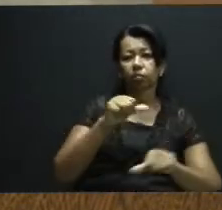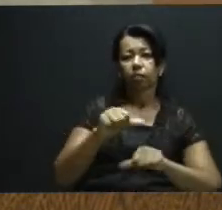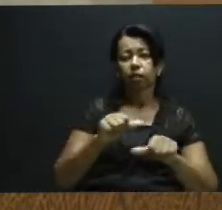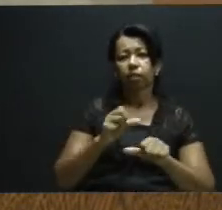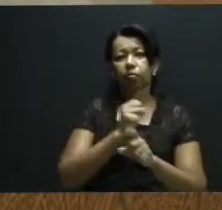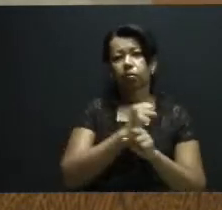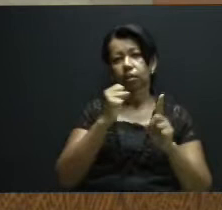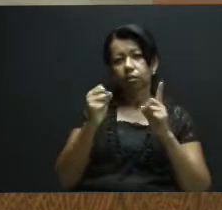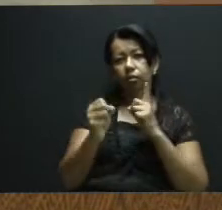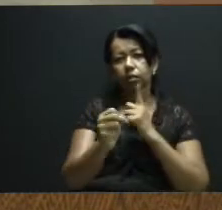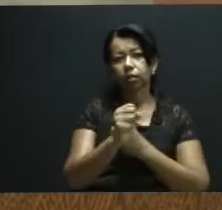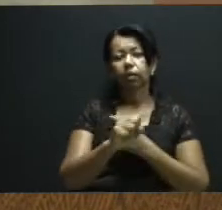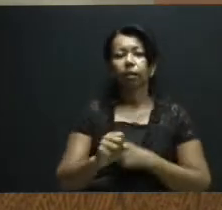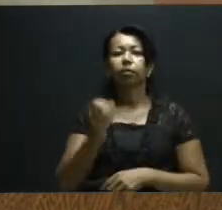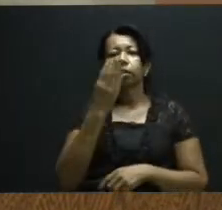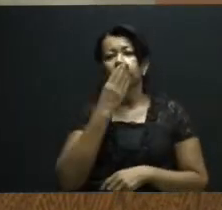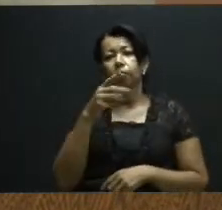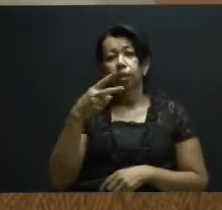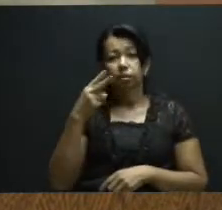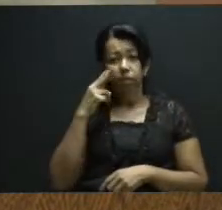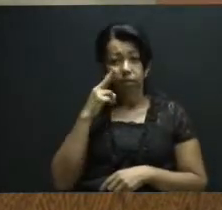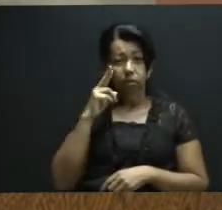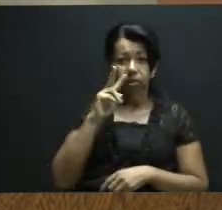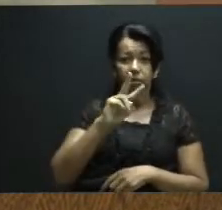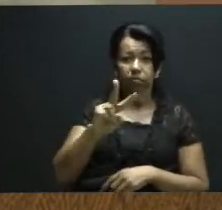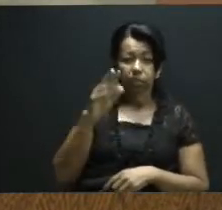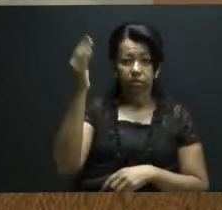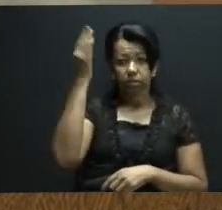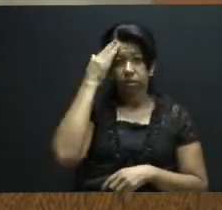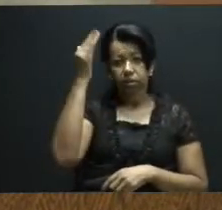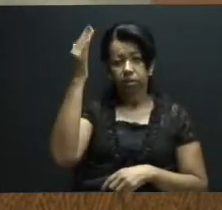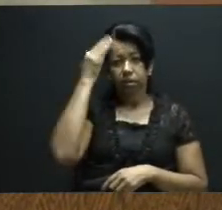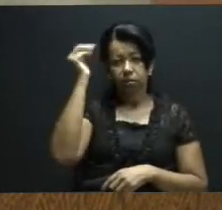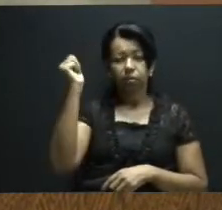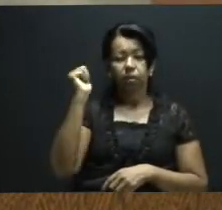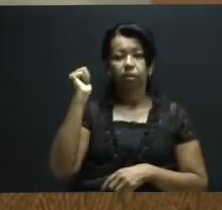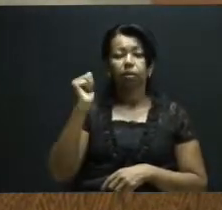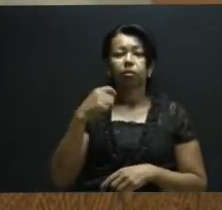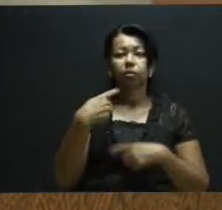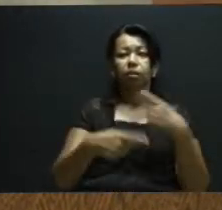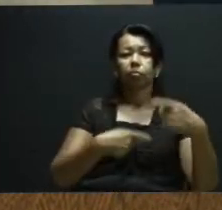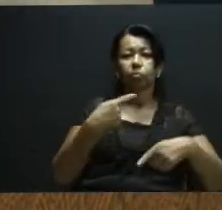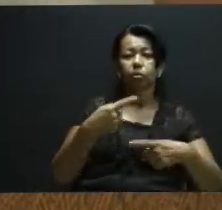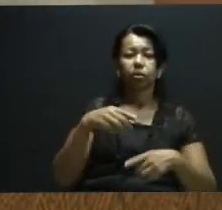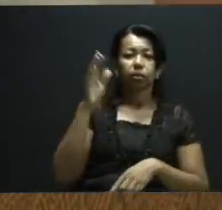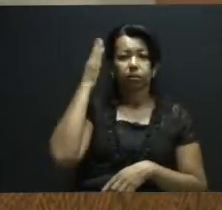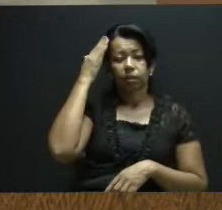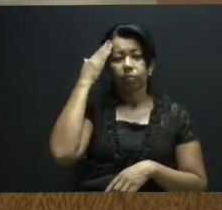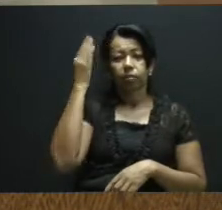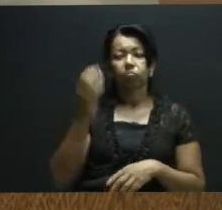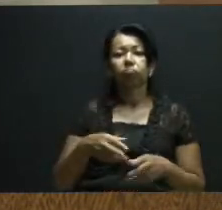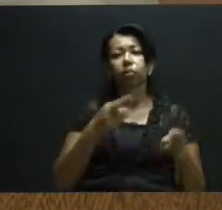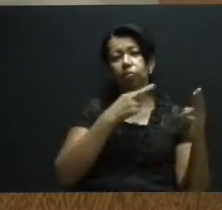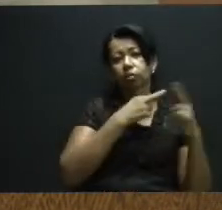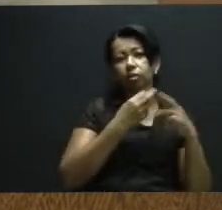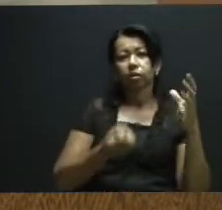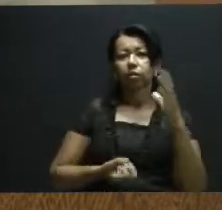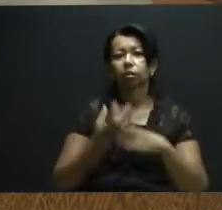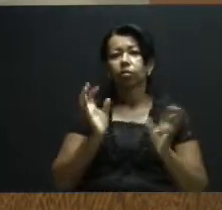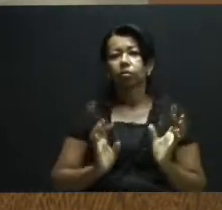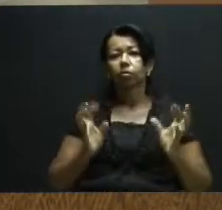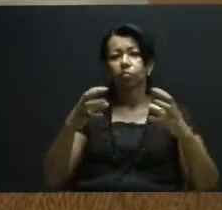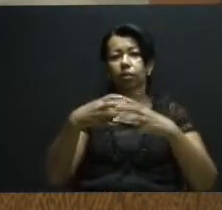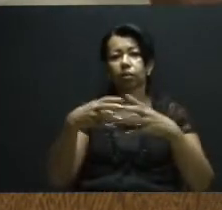passa o exposto requer observadas as formalidades regimentais após ouvido o douto plenário a formação de comissão de vereadores